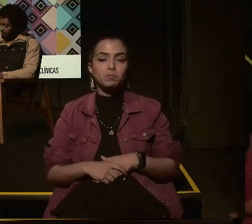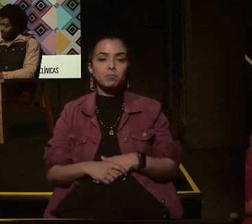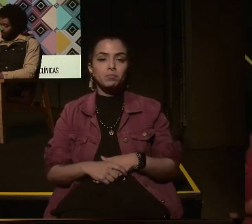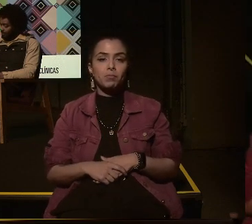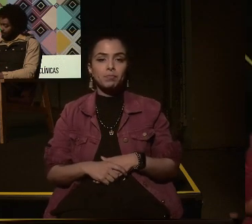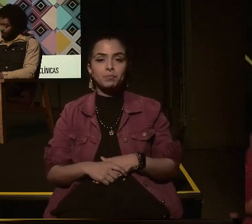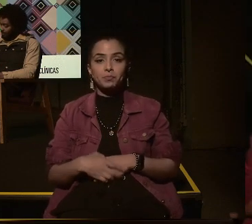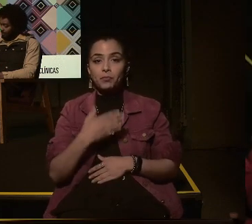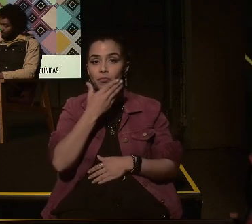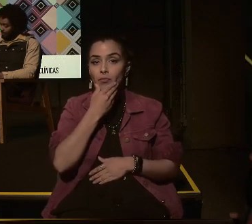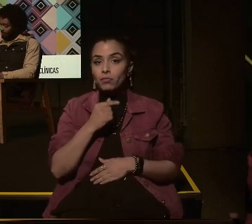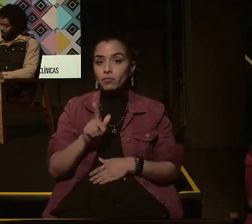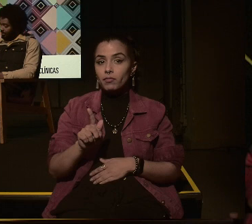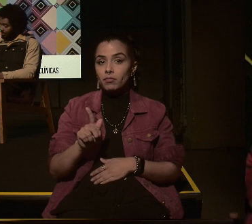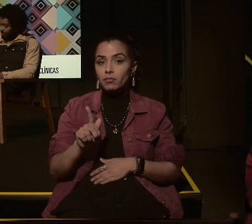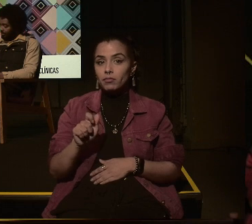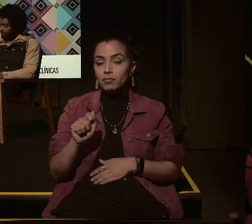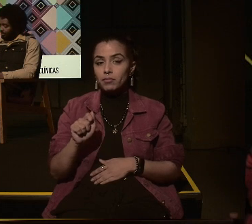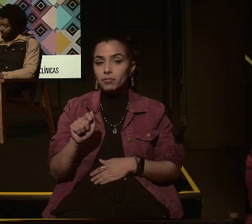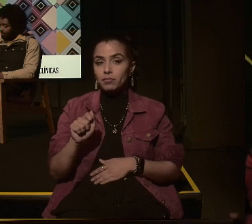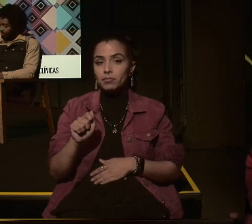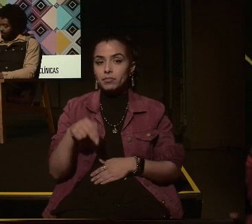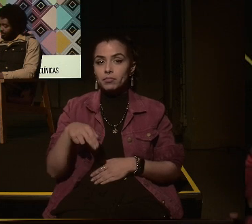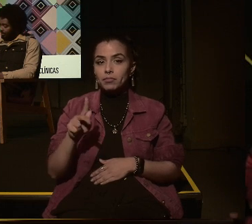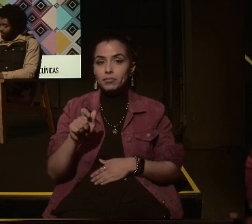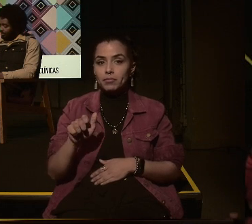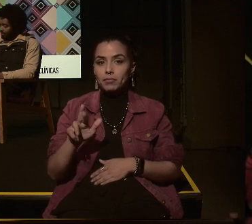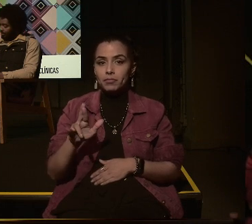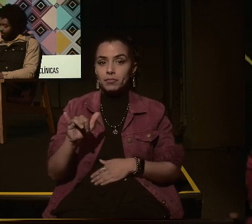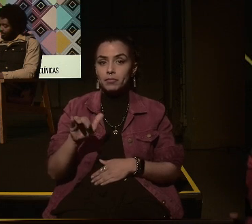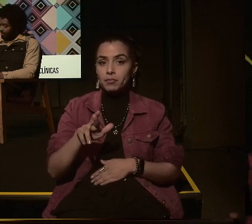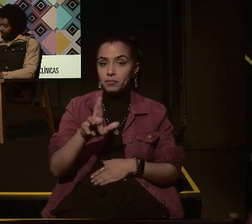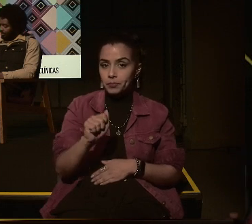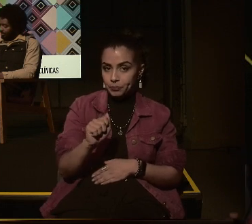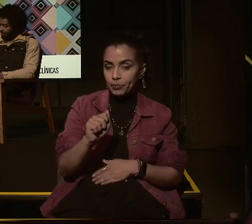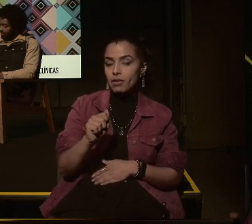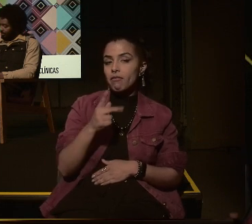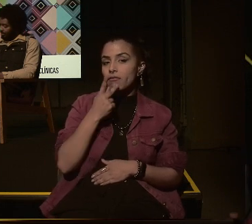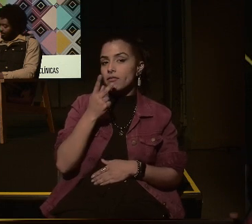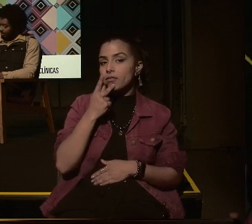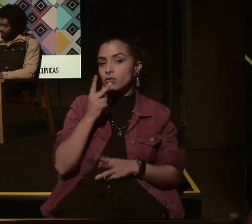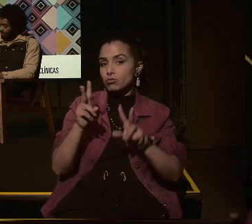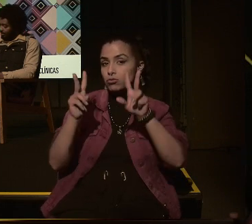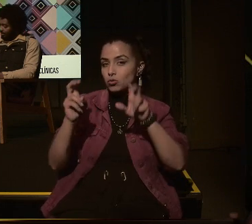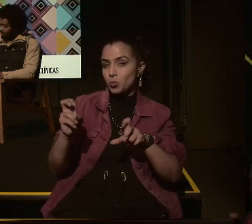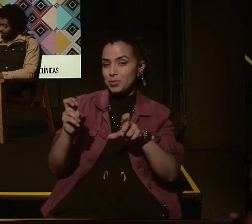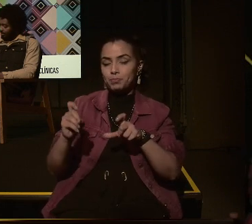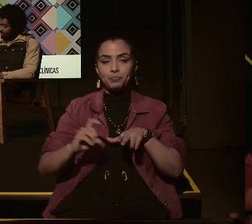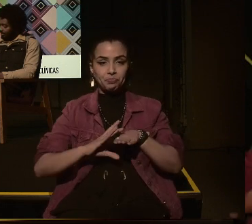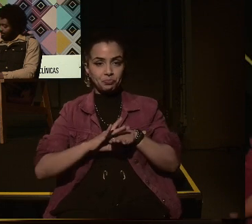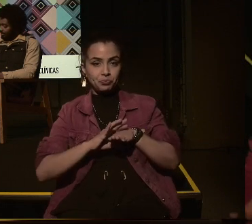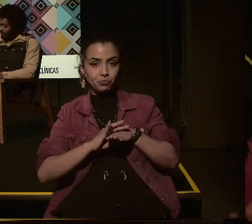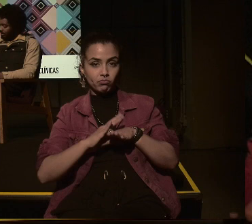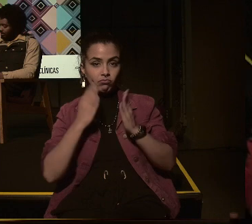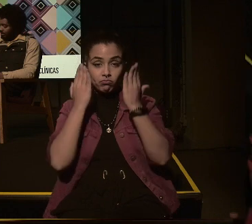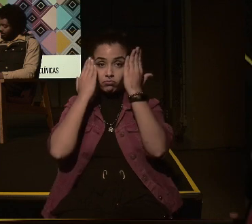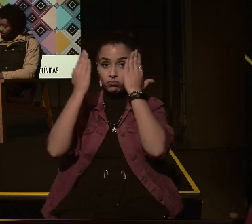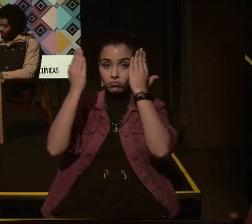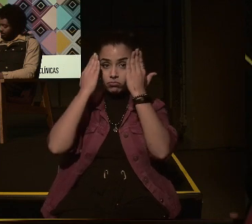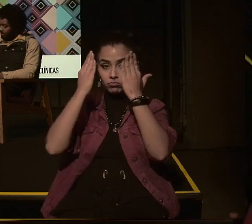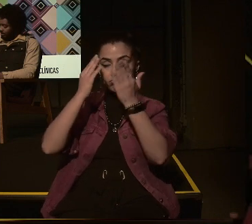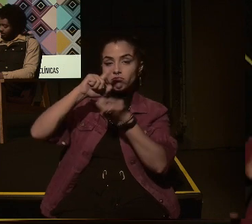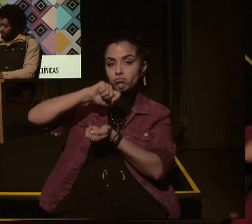Canguilhem apontou que se criou o patológico para se forjar o